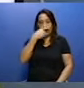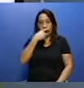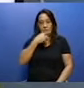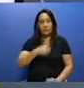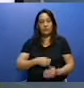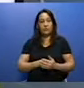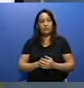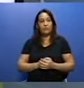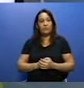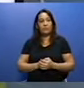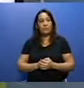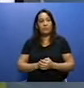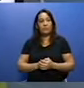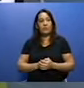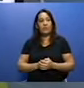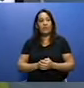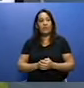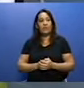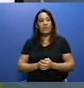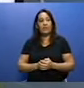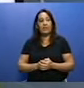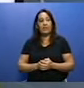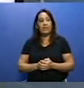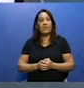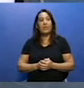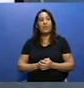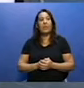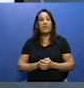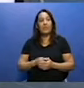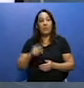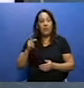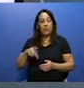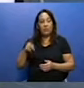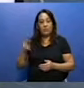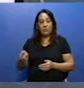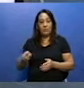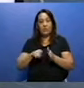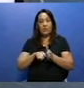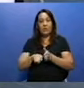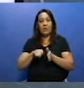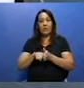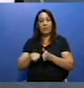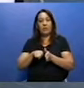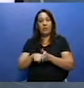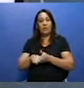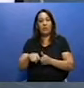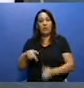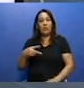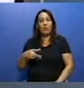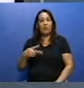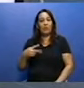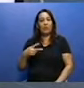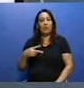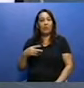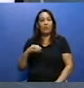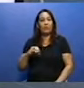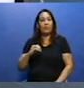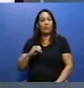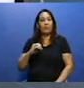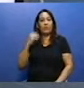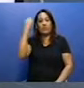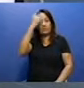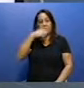figuras. Aí a professora Karina queria saber o 20º emoji